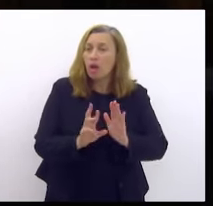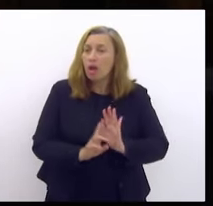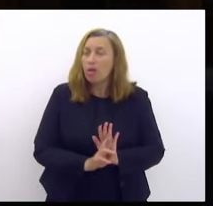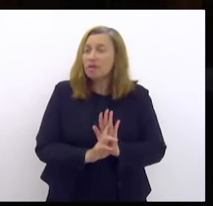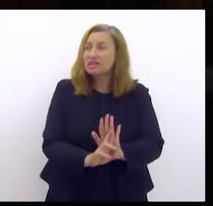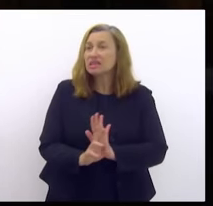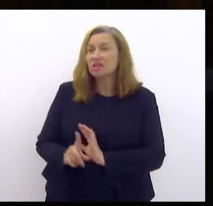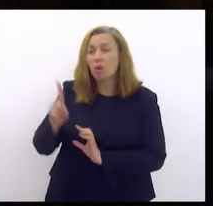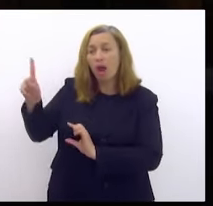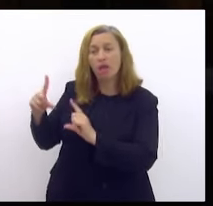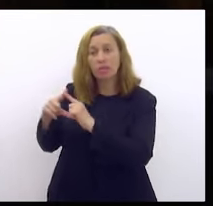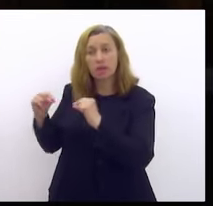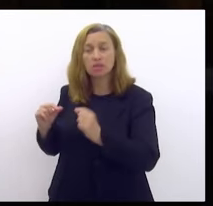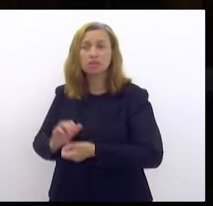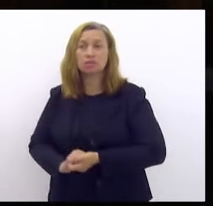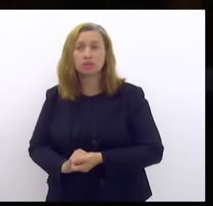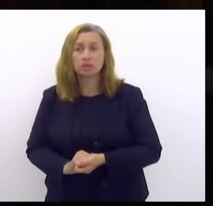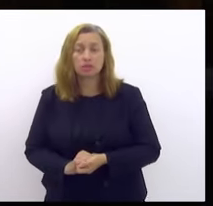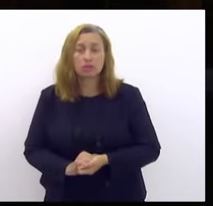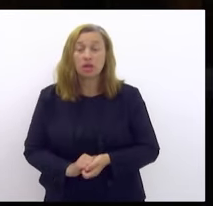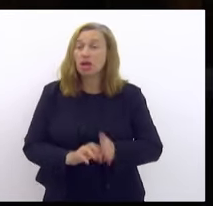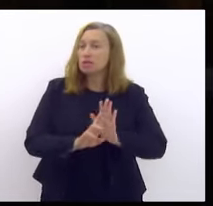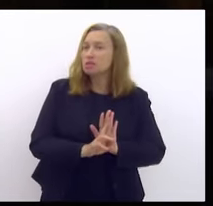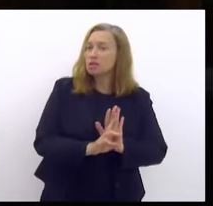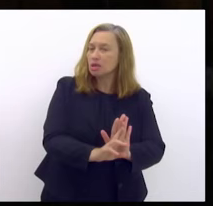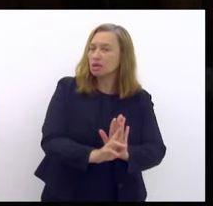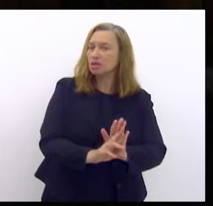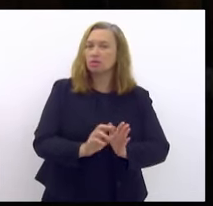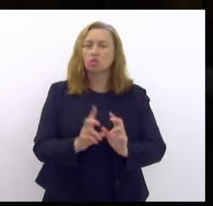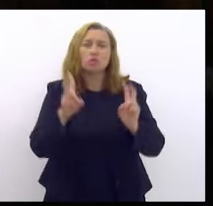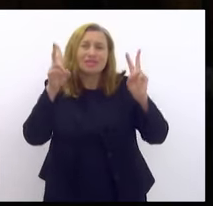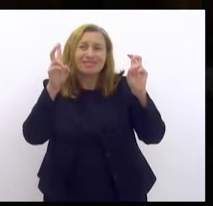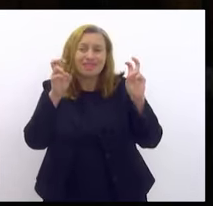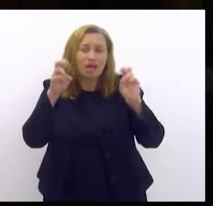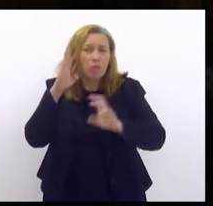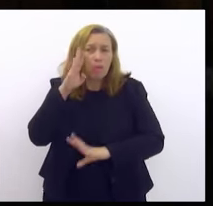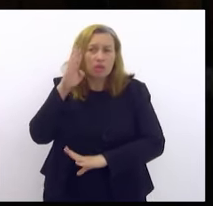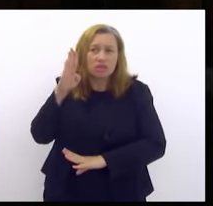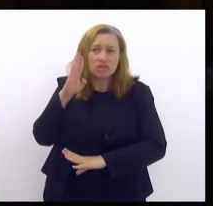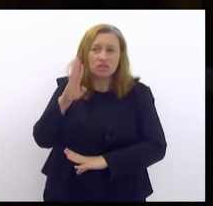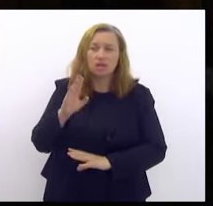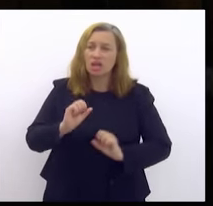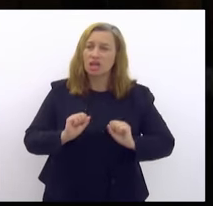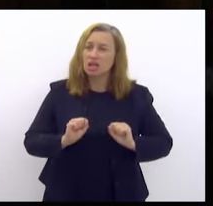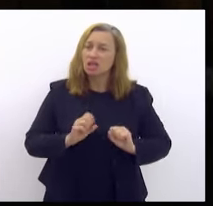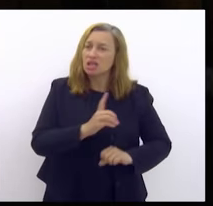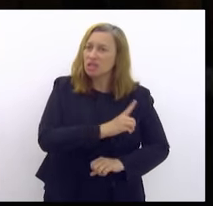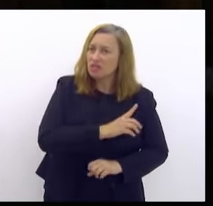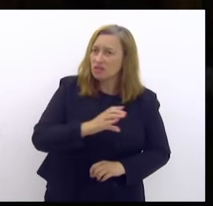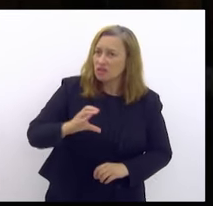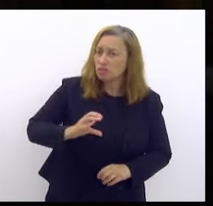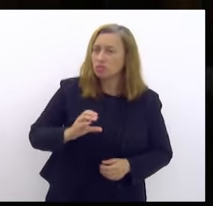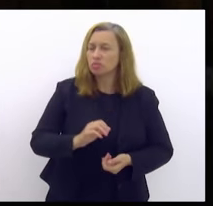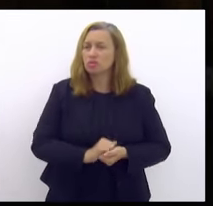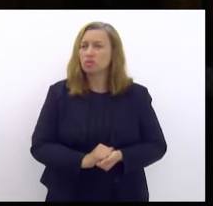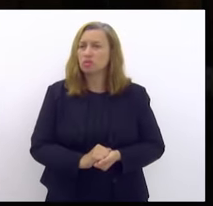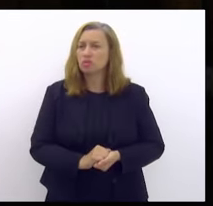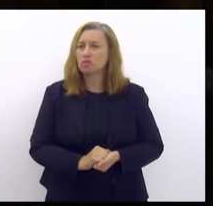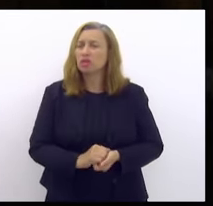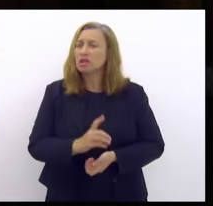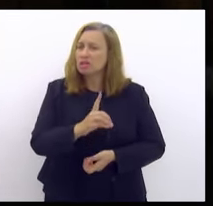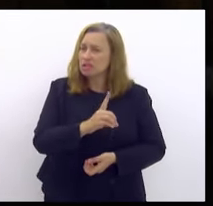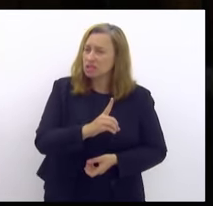representação. Estabelecer secretarias de cunho temático, a Secretaria de Defesa do Consumidor, Secretaria